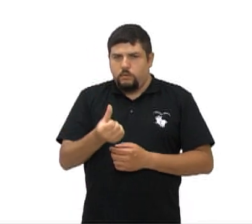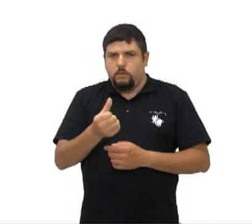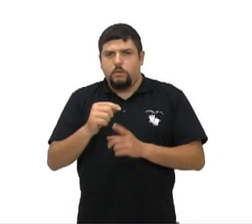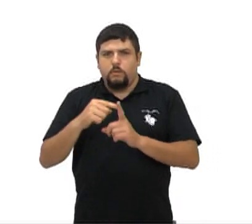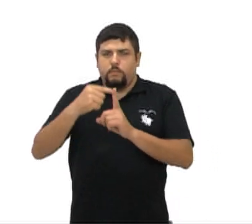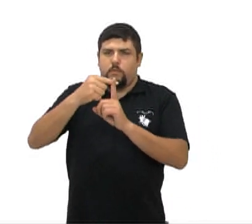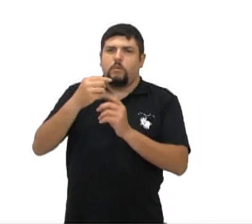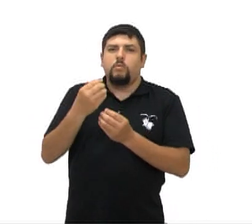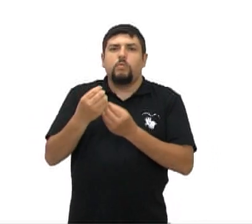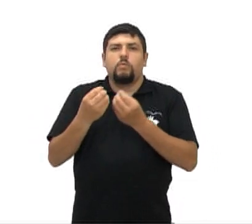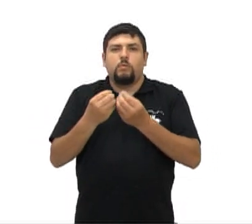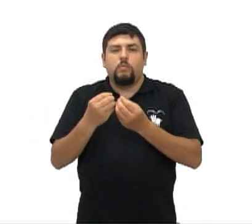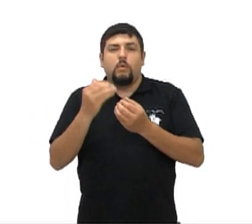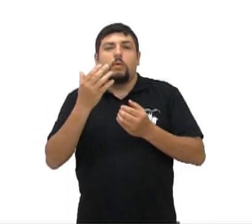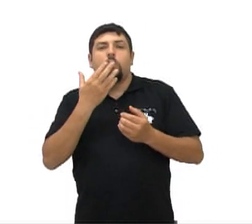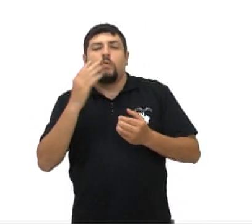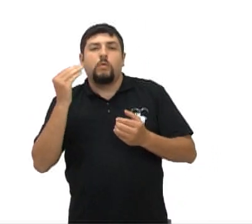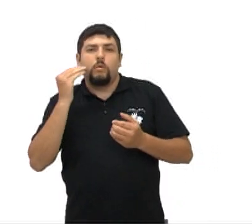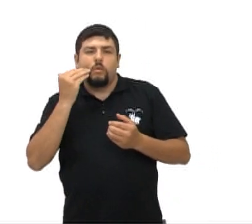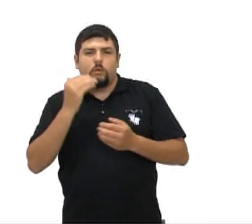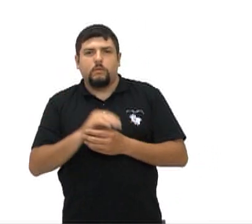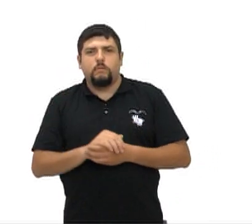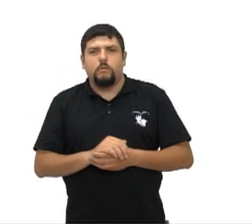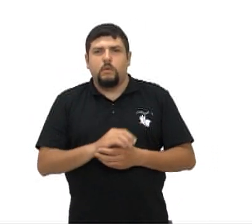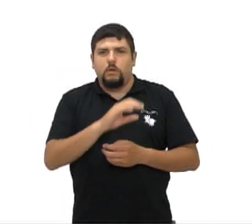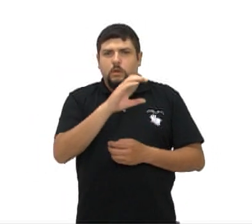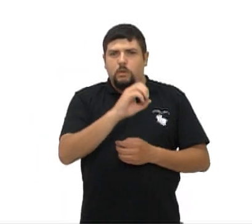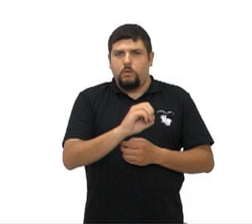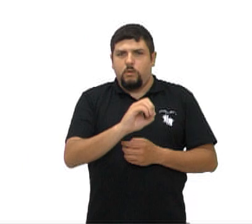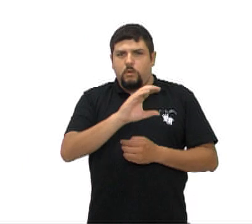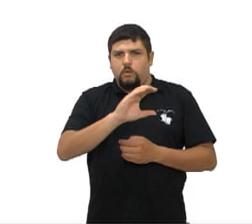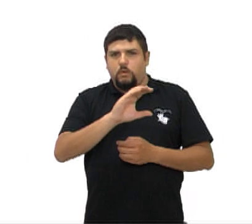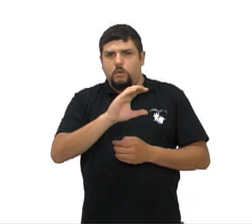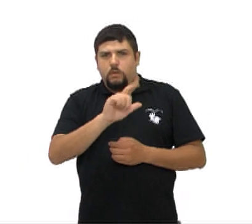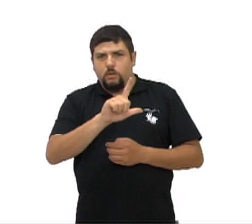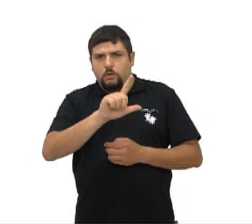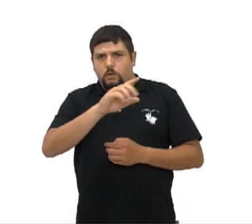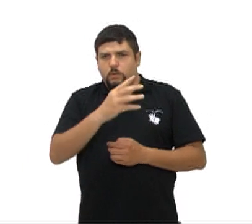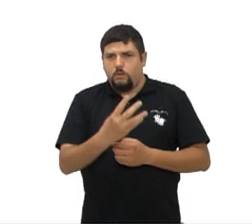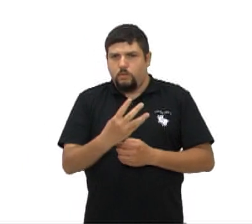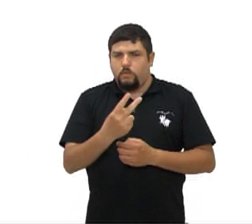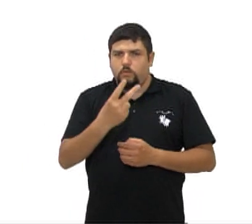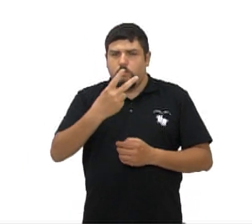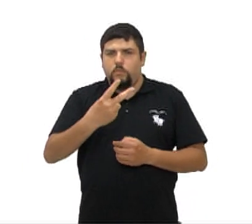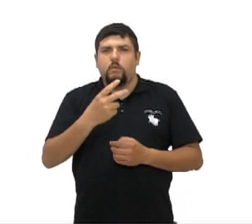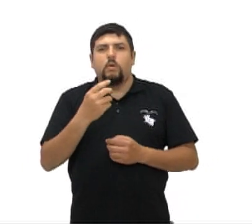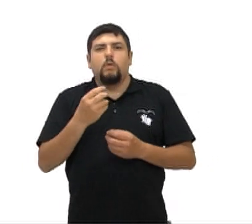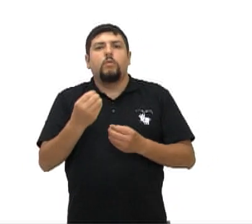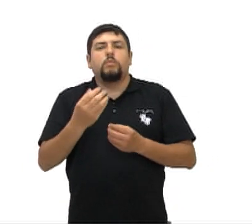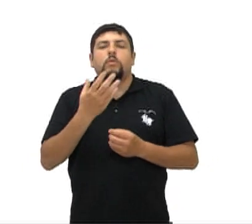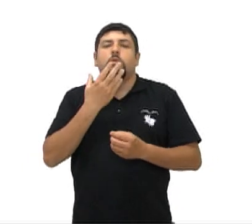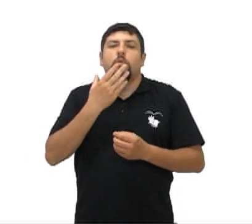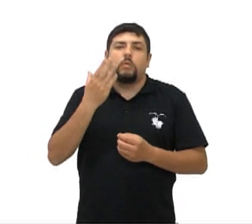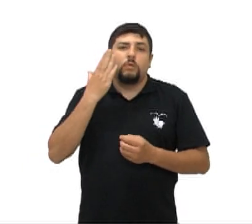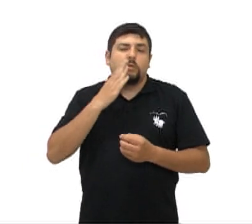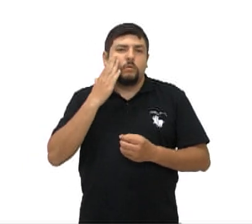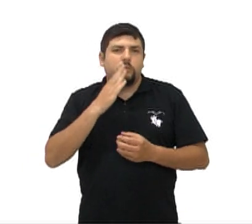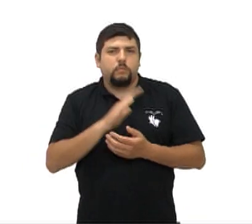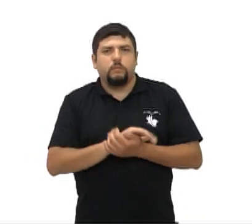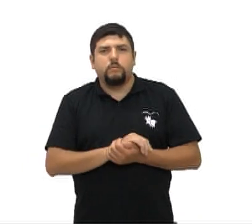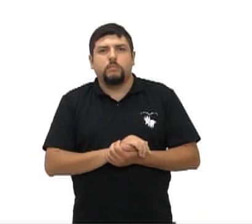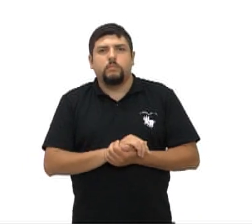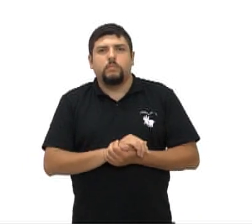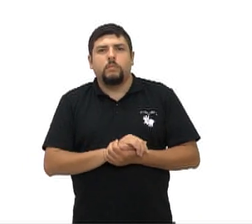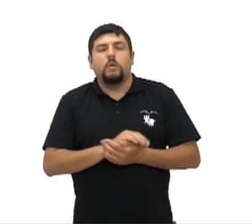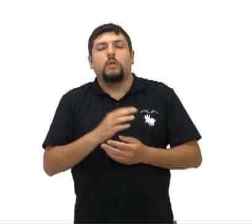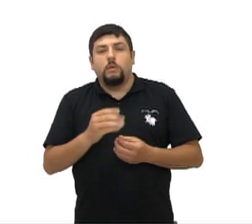rosa, ao passo que o reagente COCl4 atribui a cor azul. Por estar em HCl, ou seja, no